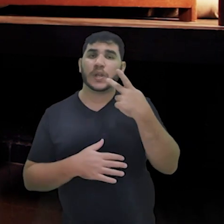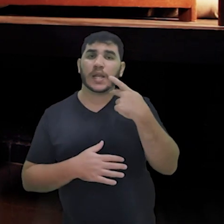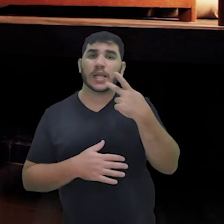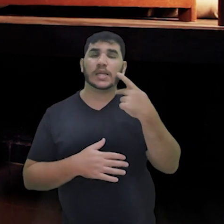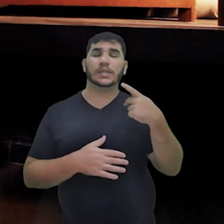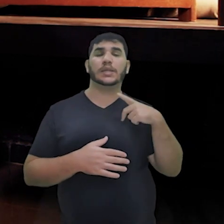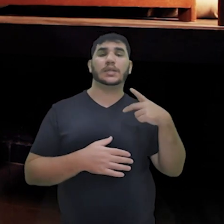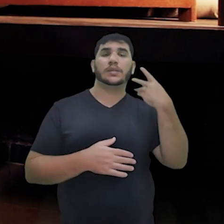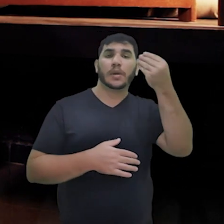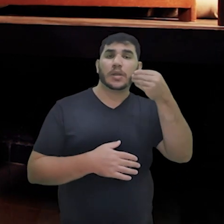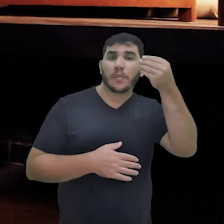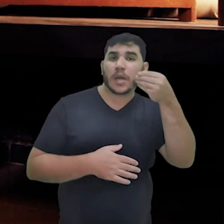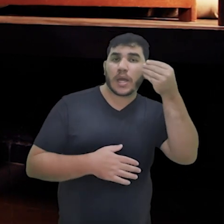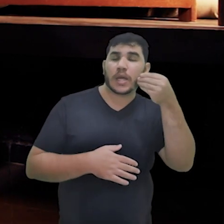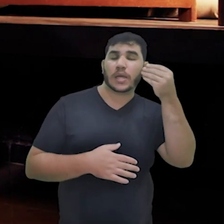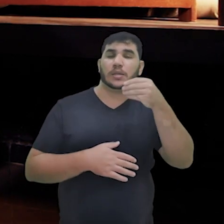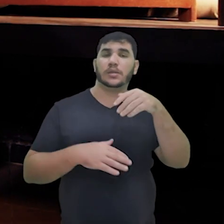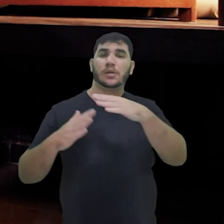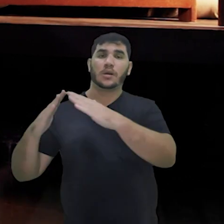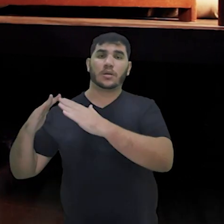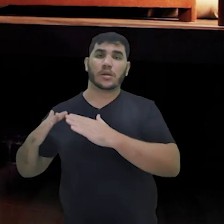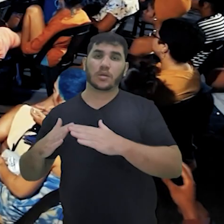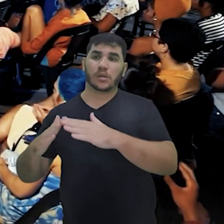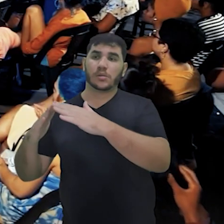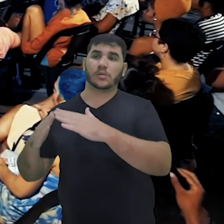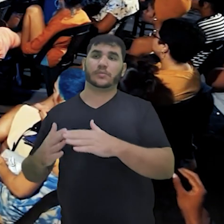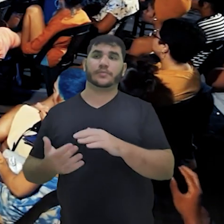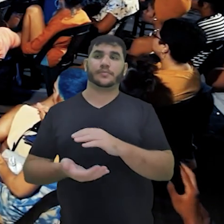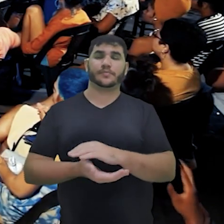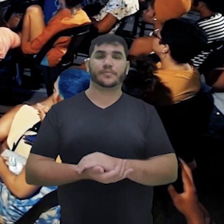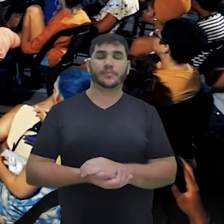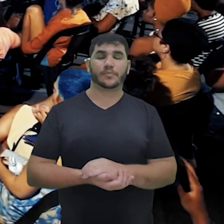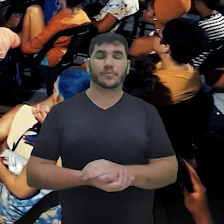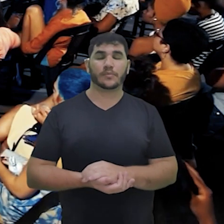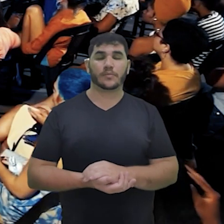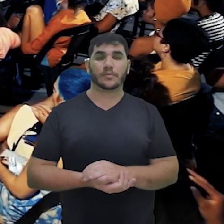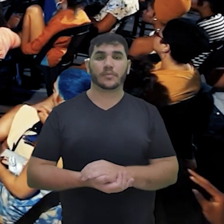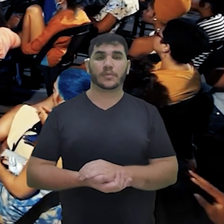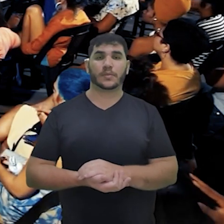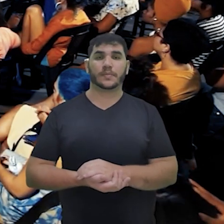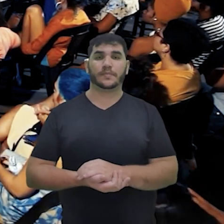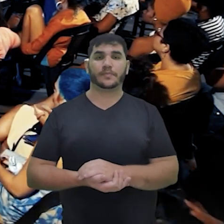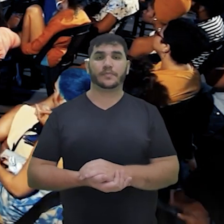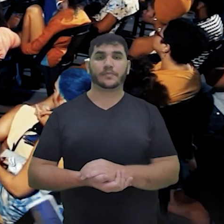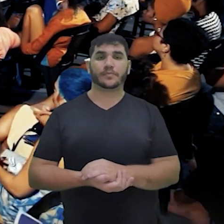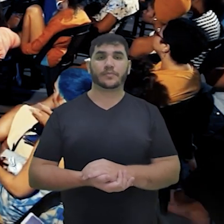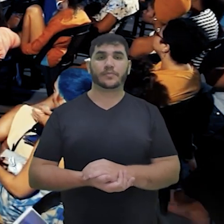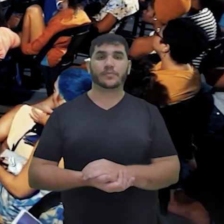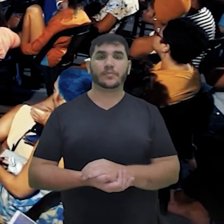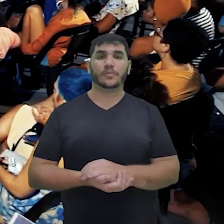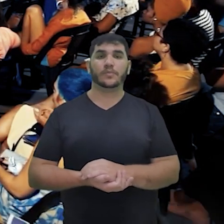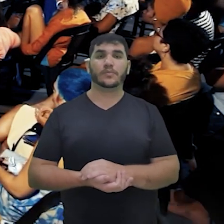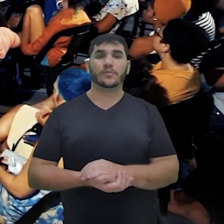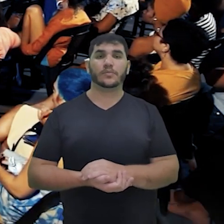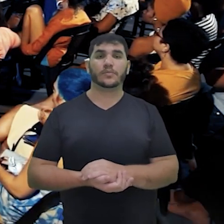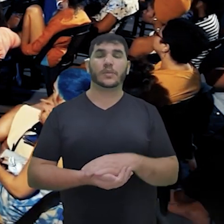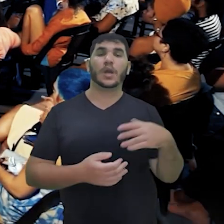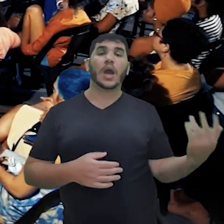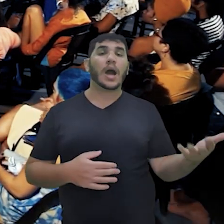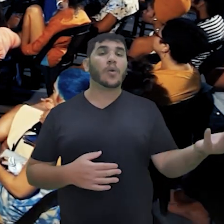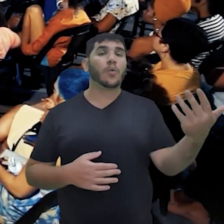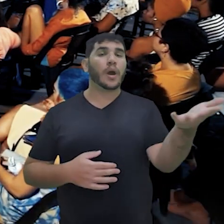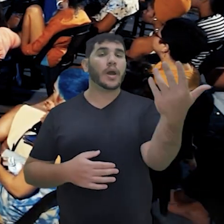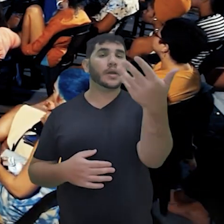diferente à periferia de Fortaleza. Aquenda! Espetáculo Ainda Vivas. Aquenda, que